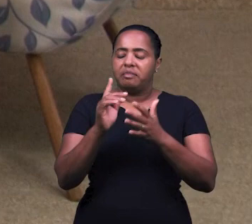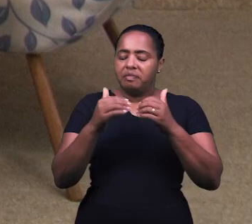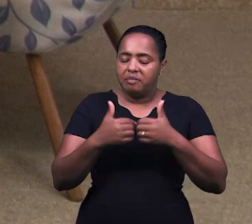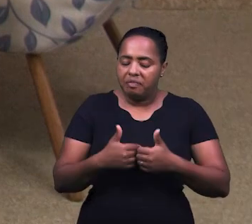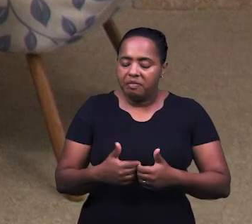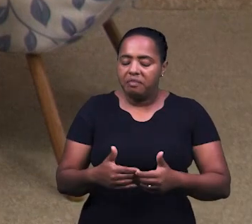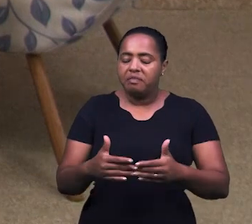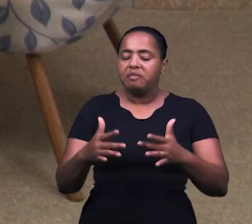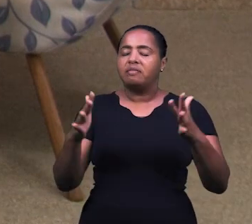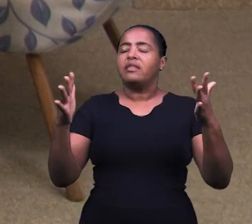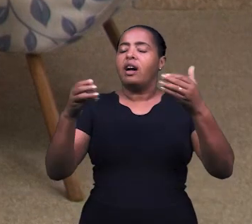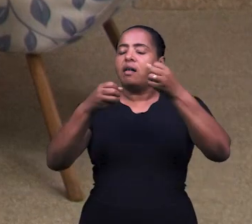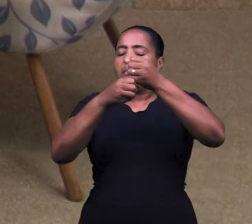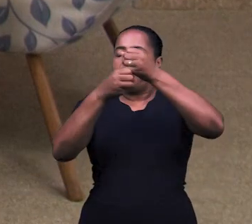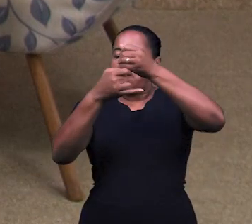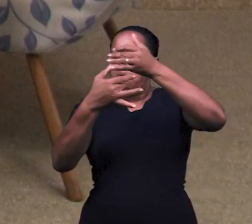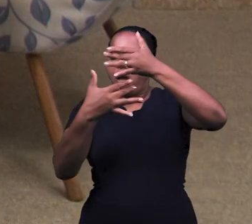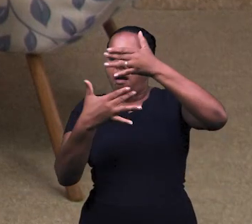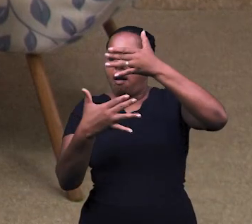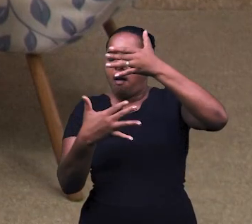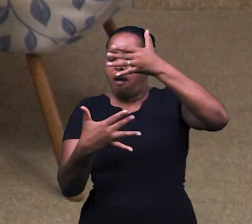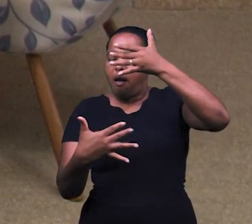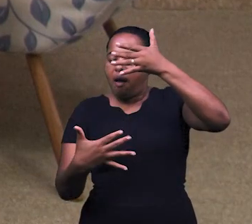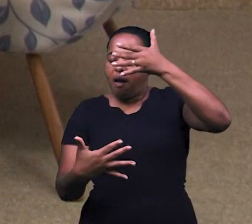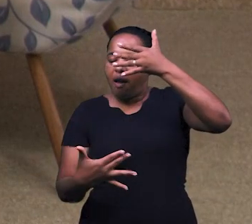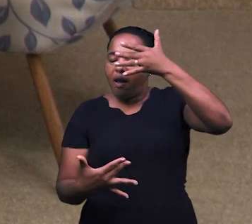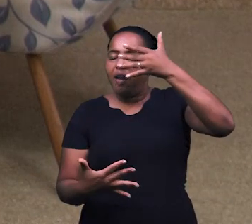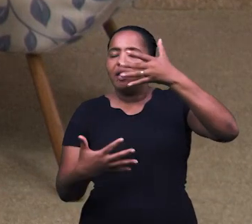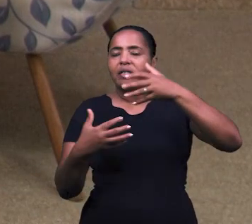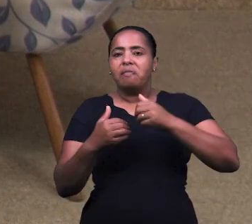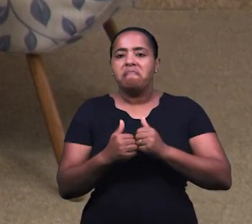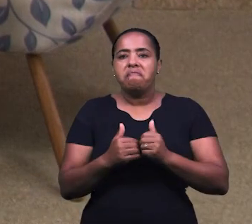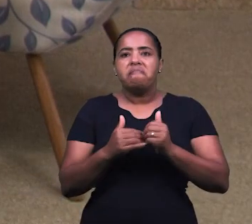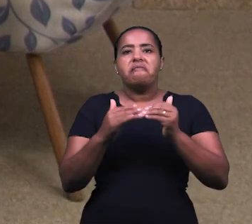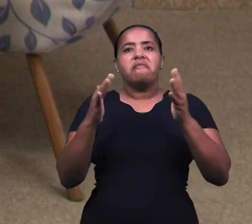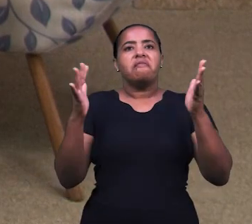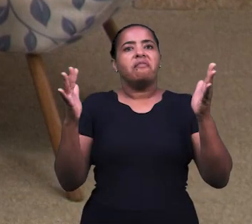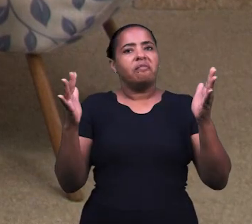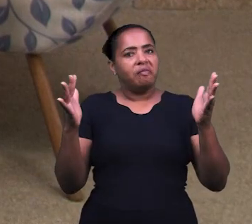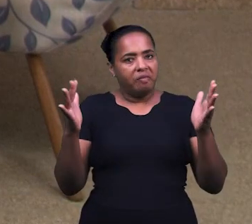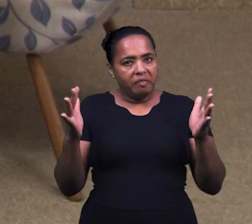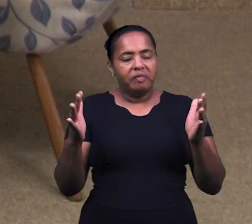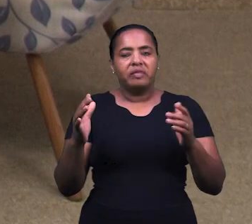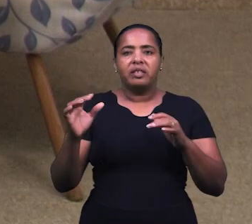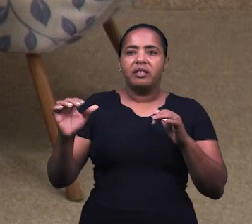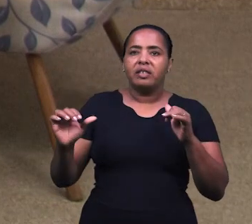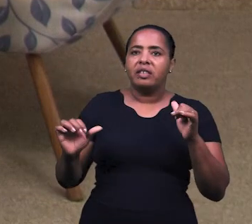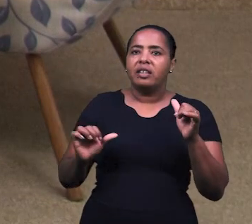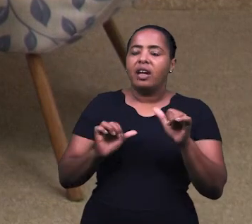palavra se abre, ela vai se descortinando diante dos nossos olhos e vemos